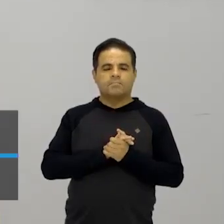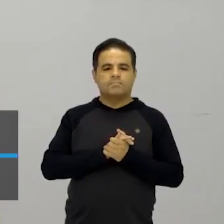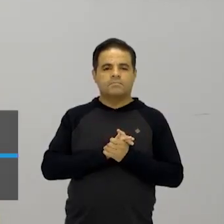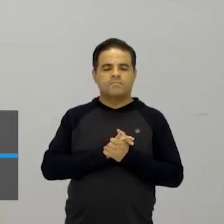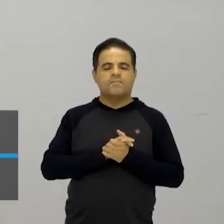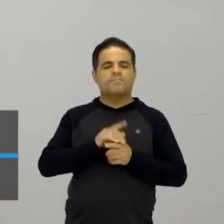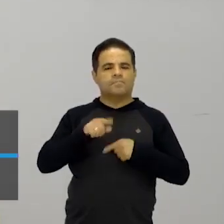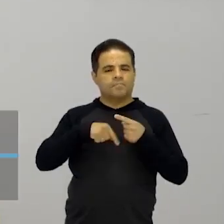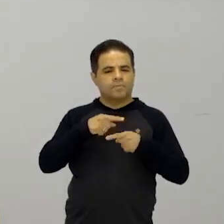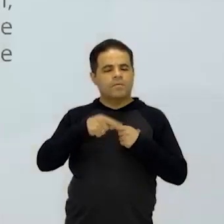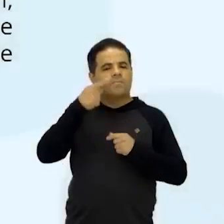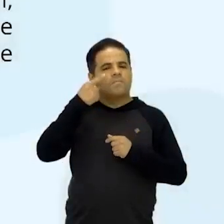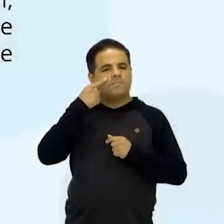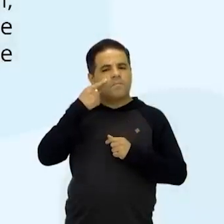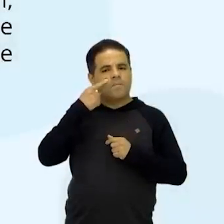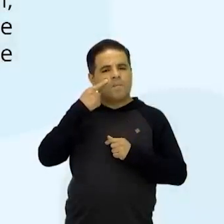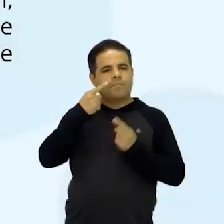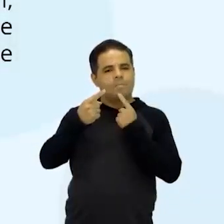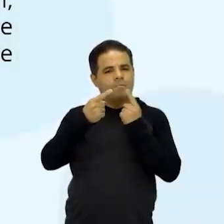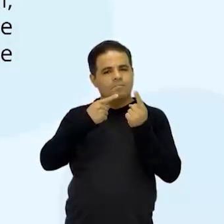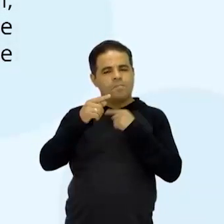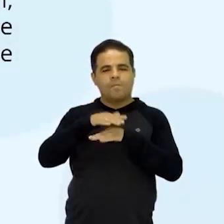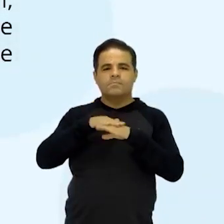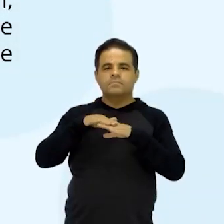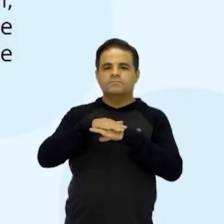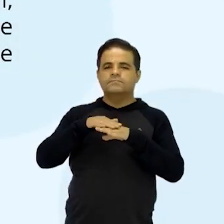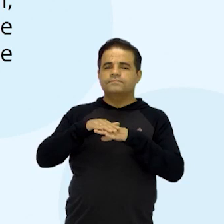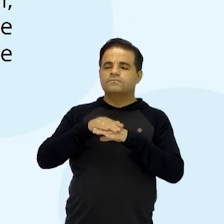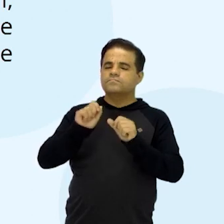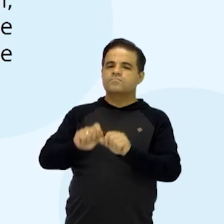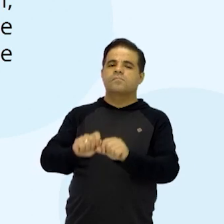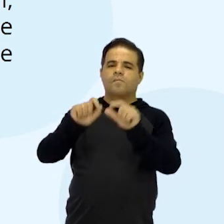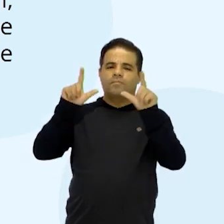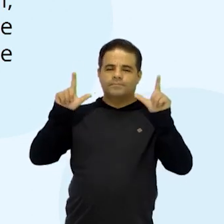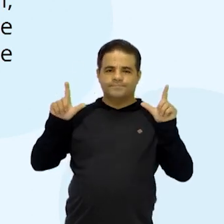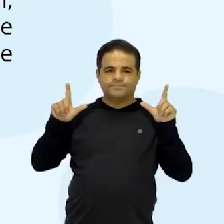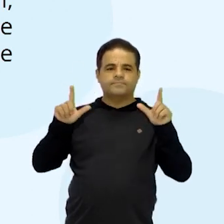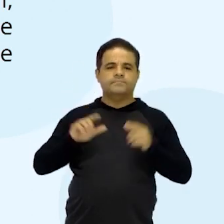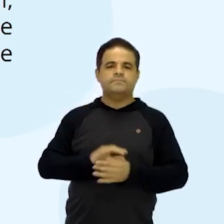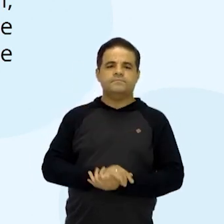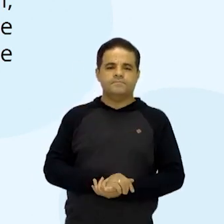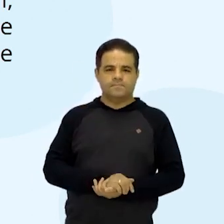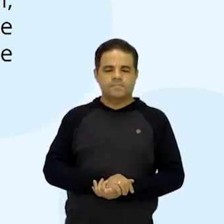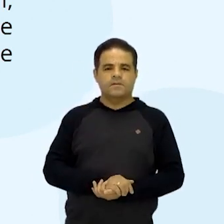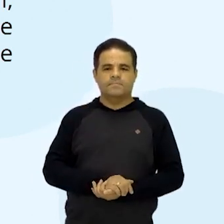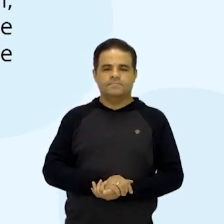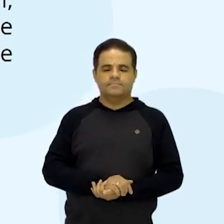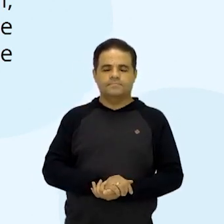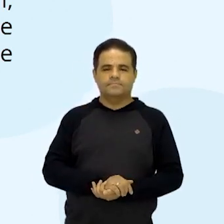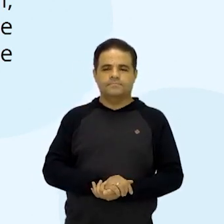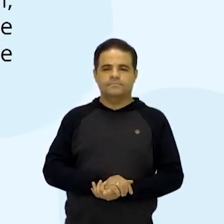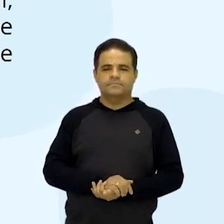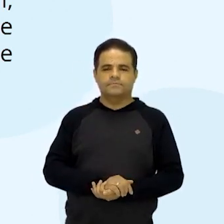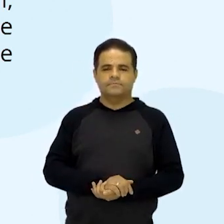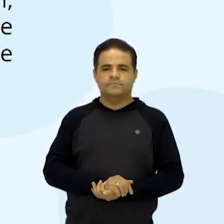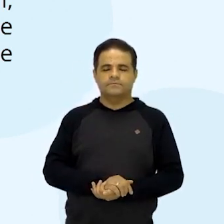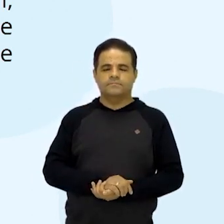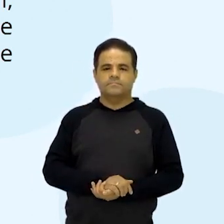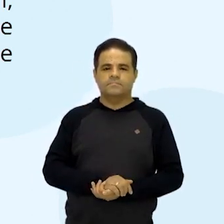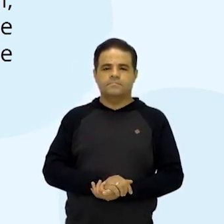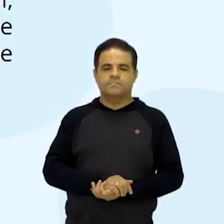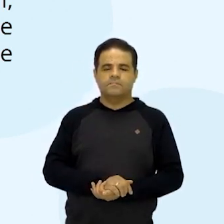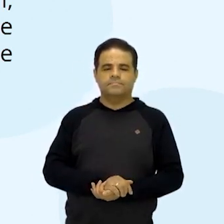um recap do que a gente viu. Dá uma olhada aí na tela, está aparecendo para vocês. In the past few weeks, we have been talking about